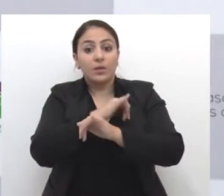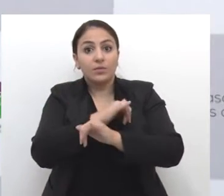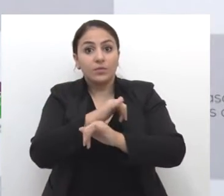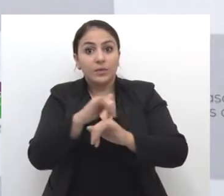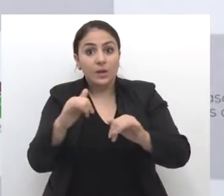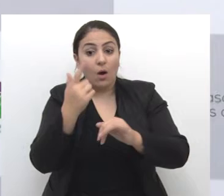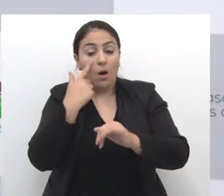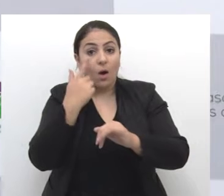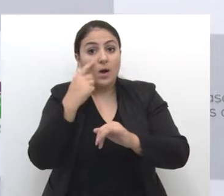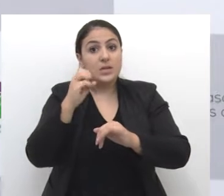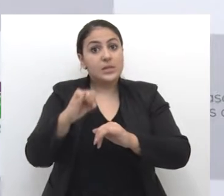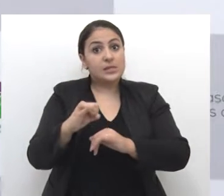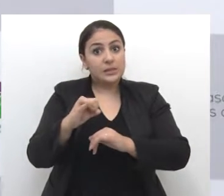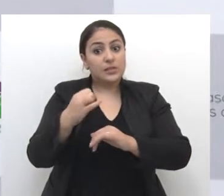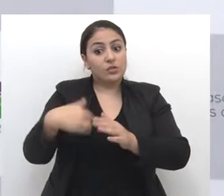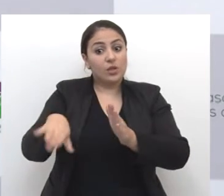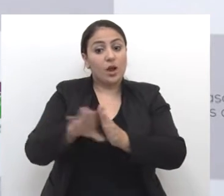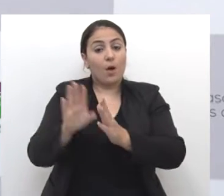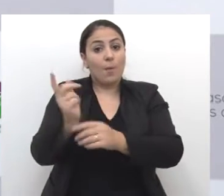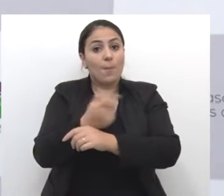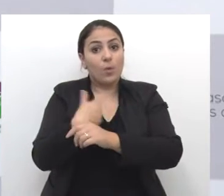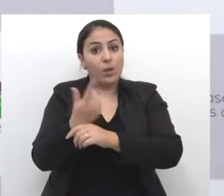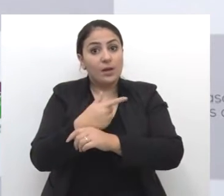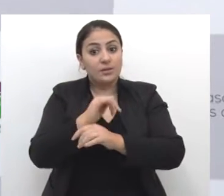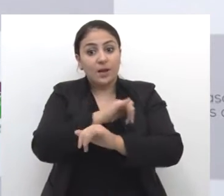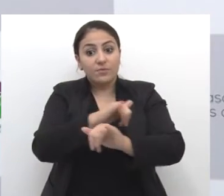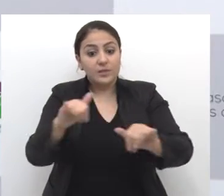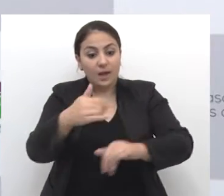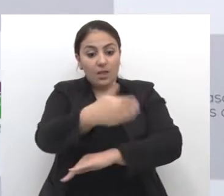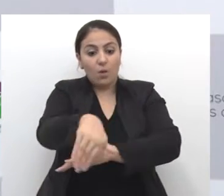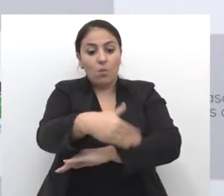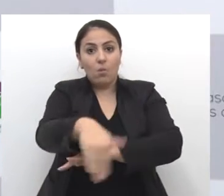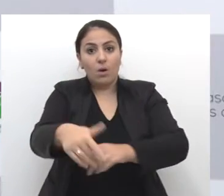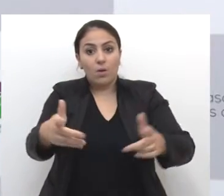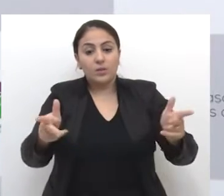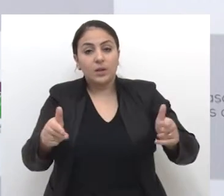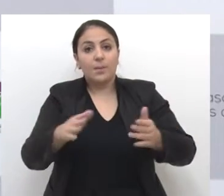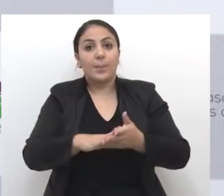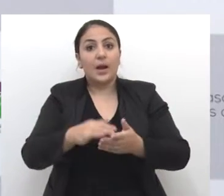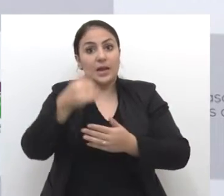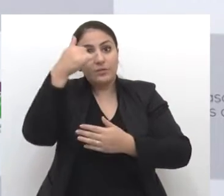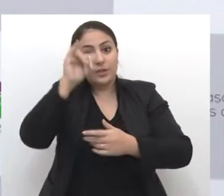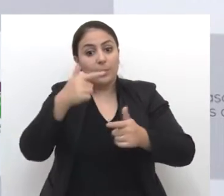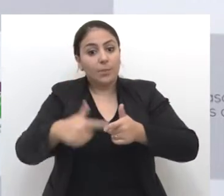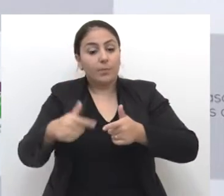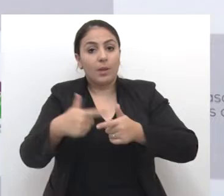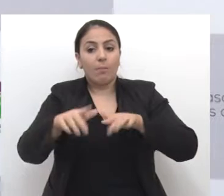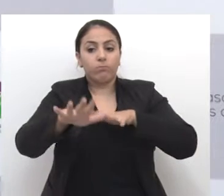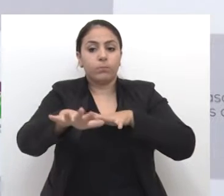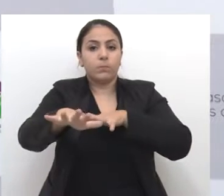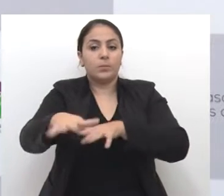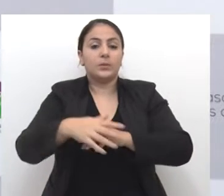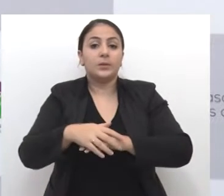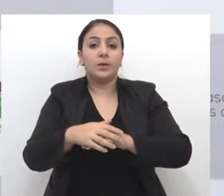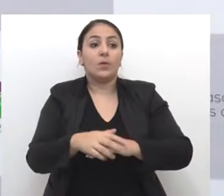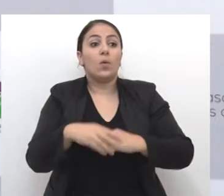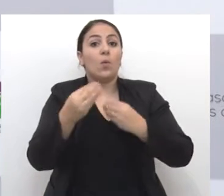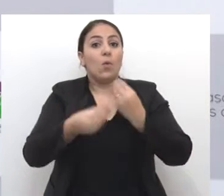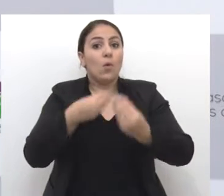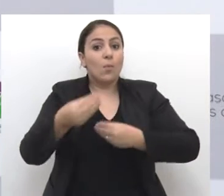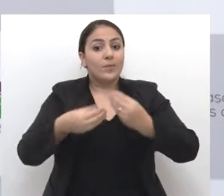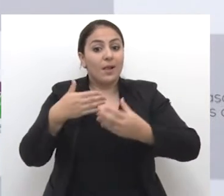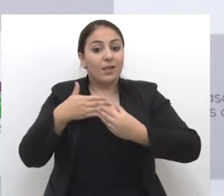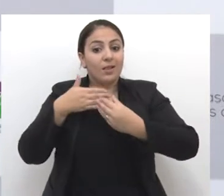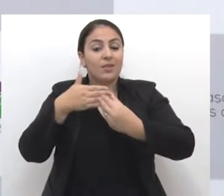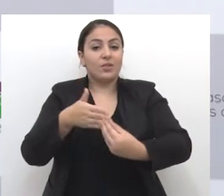o trânsito para uma ambulância chegar de forma adequada ao local e socorrer o mais rápido possível. Nós temos quem vai